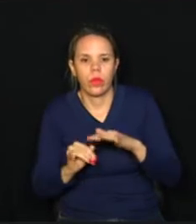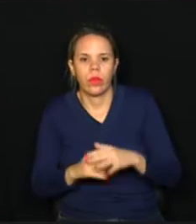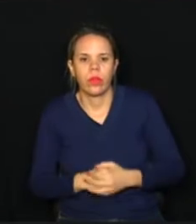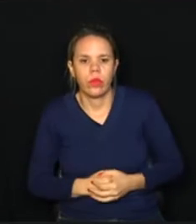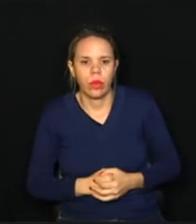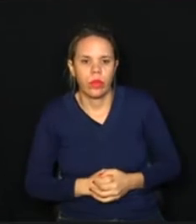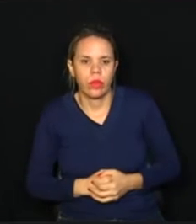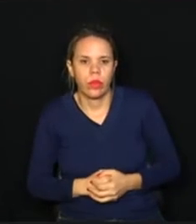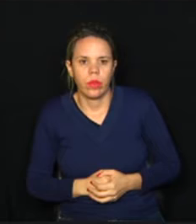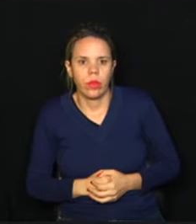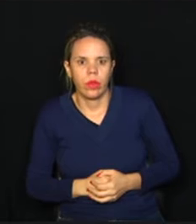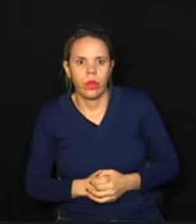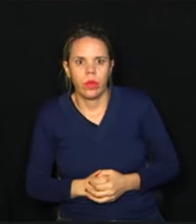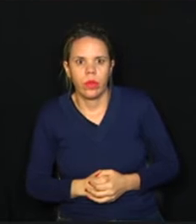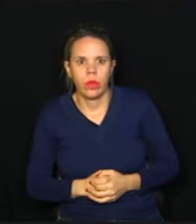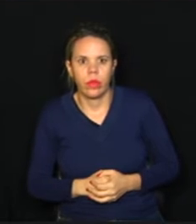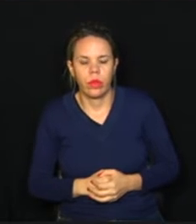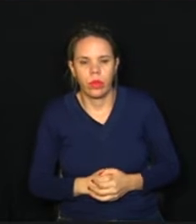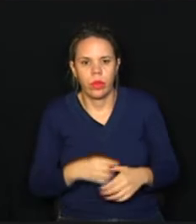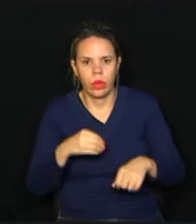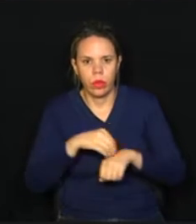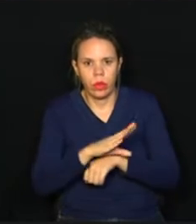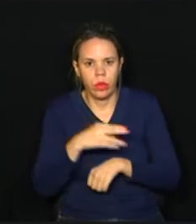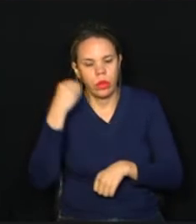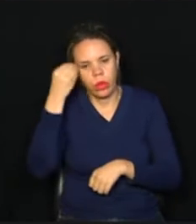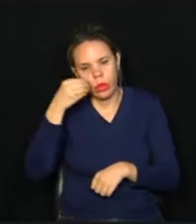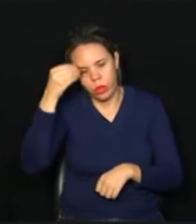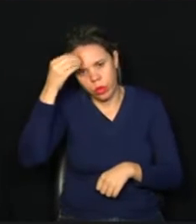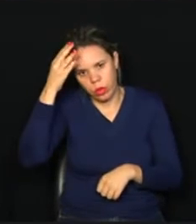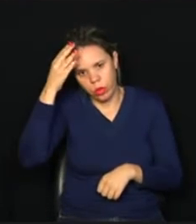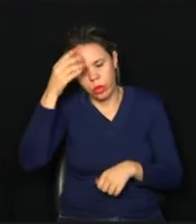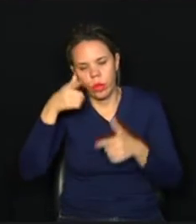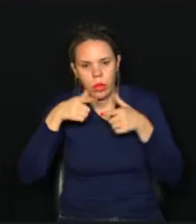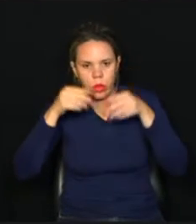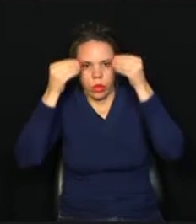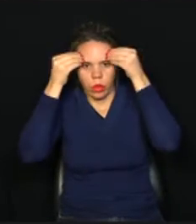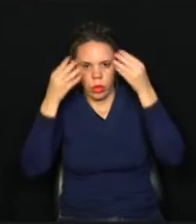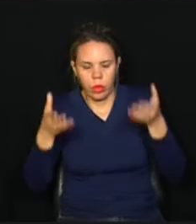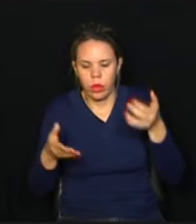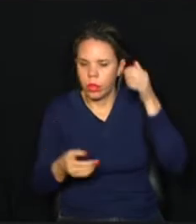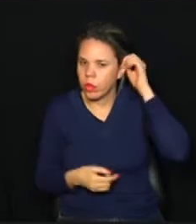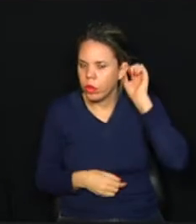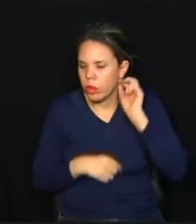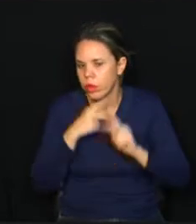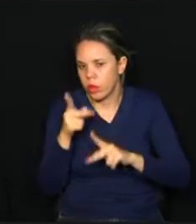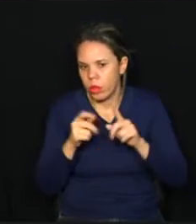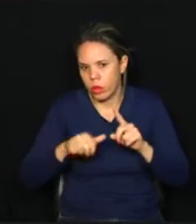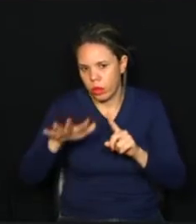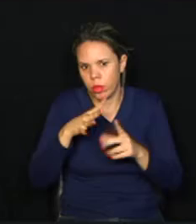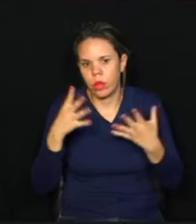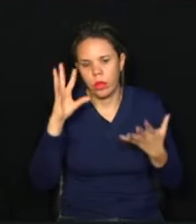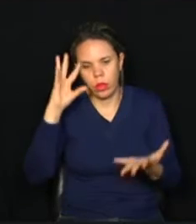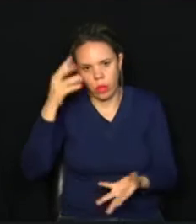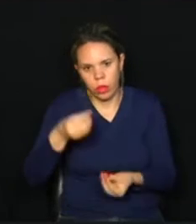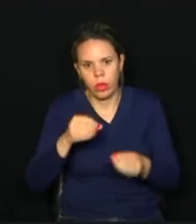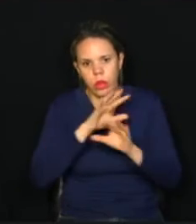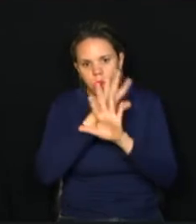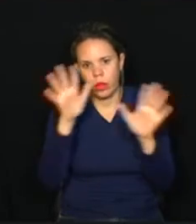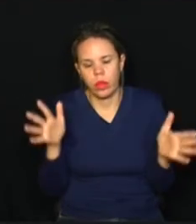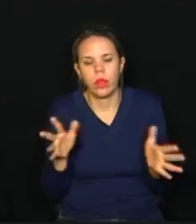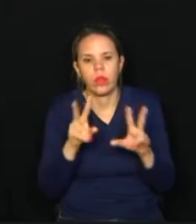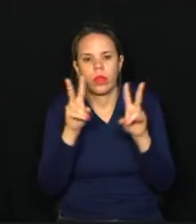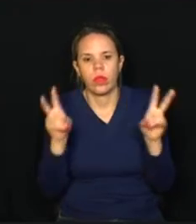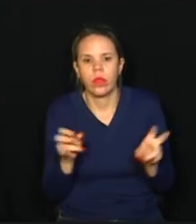e passar esse conhecimento na linguagem que a comunidade possa compreender,